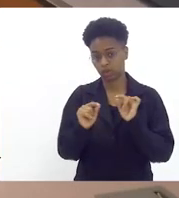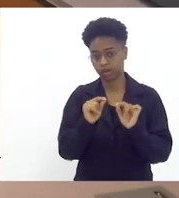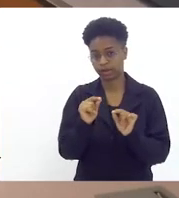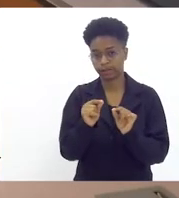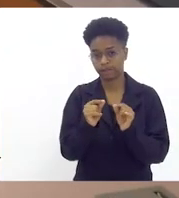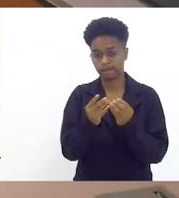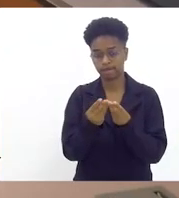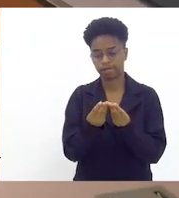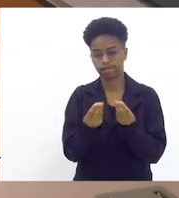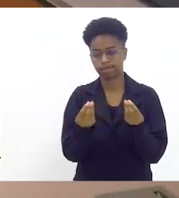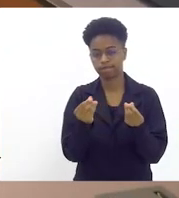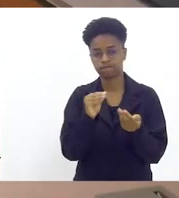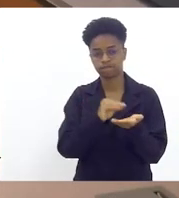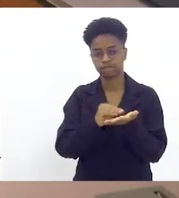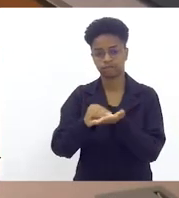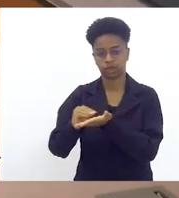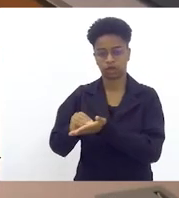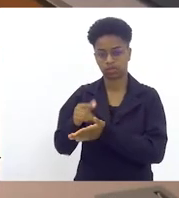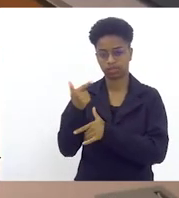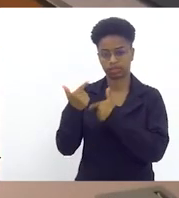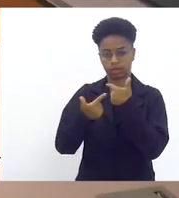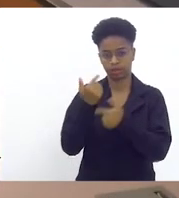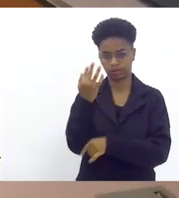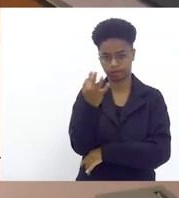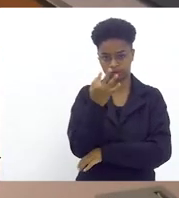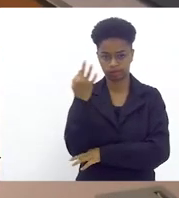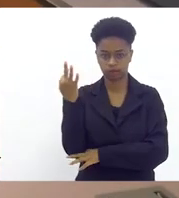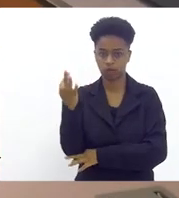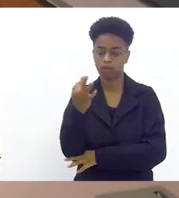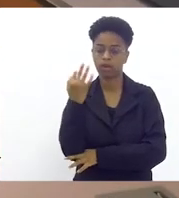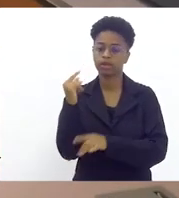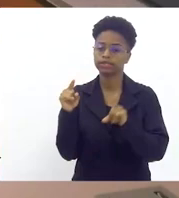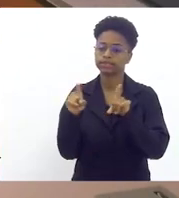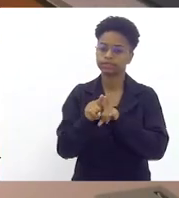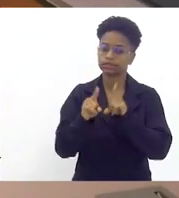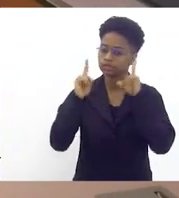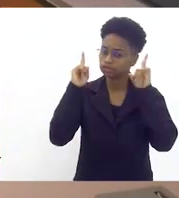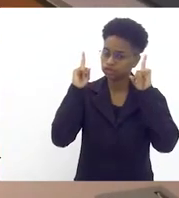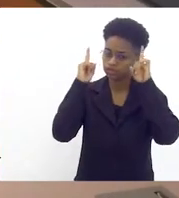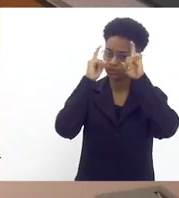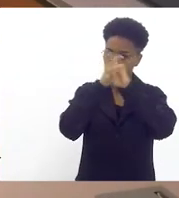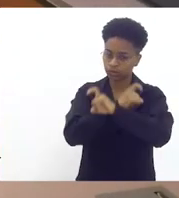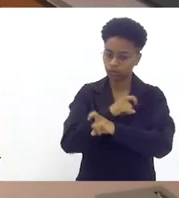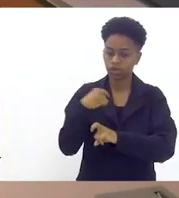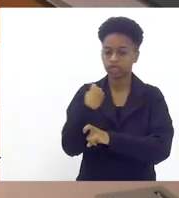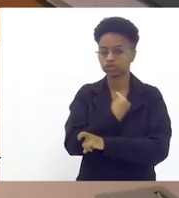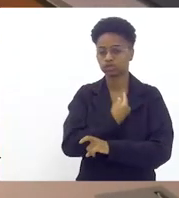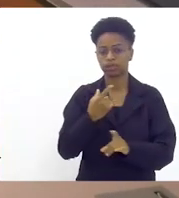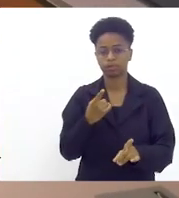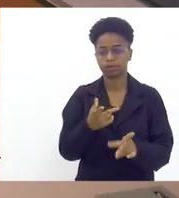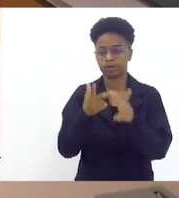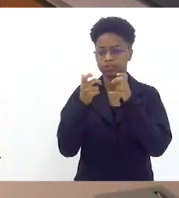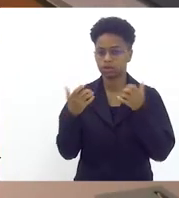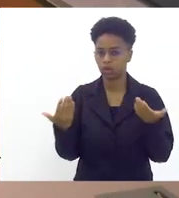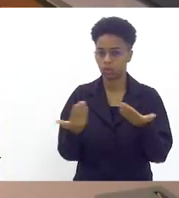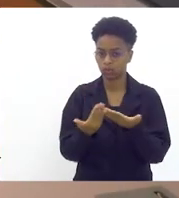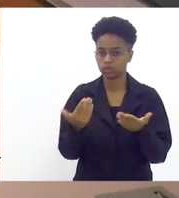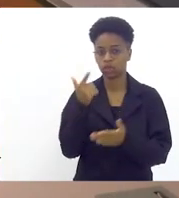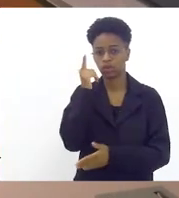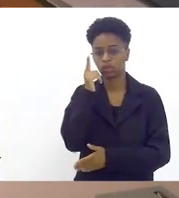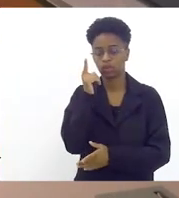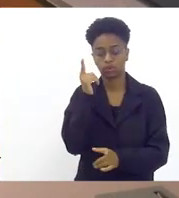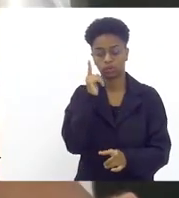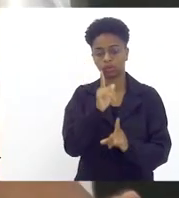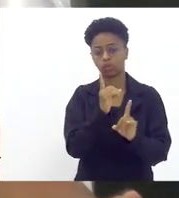escassez no mercado de trabalho formal, da dificuldade que a gente tem hoje de encontrar trabalhadoras